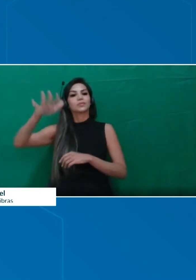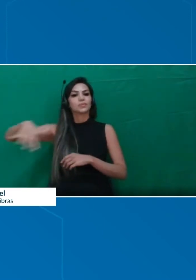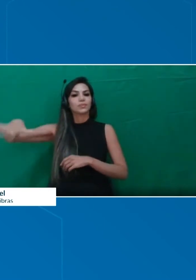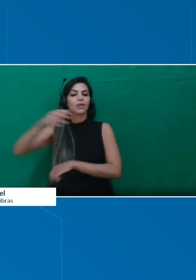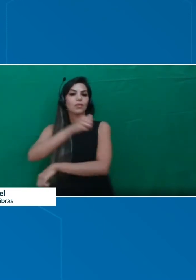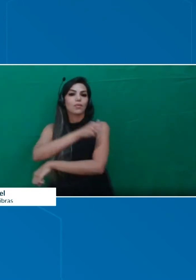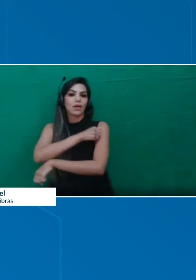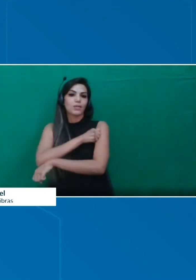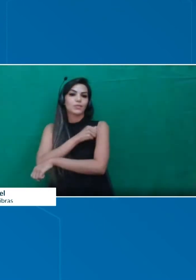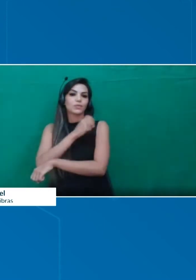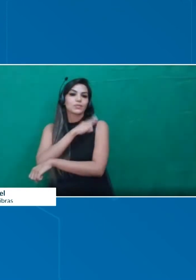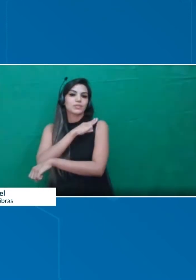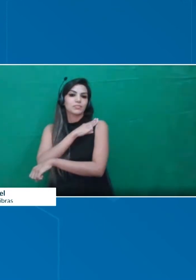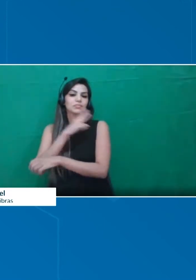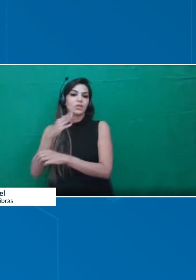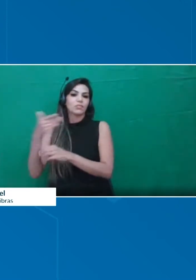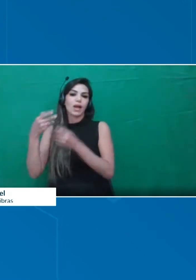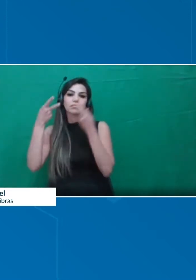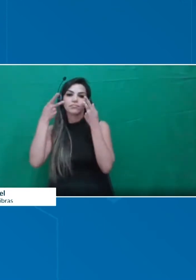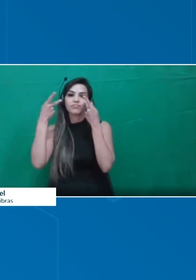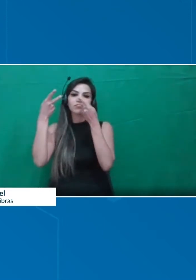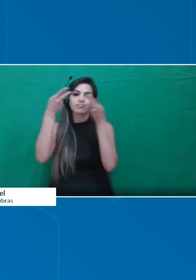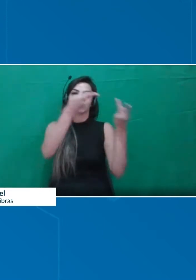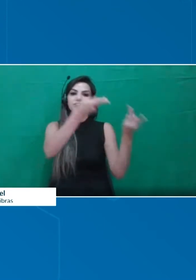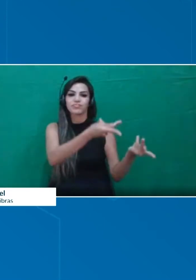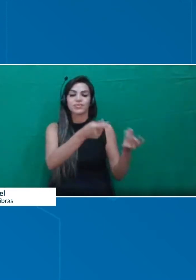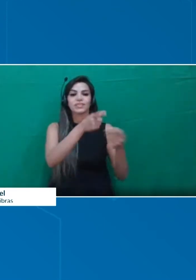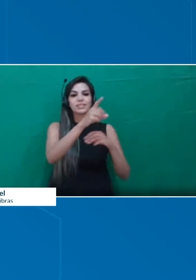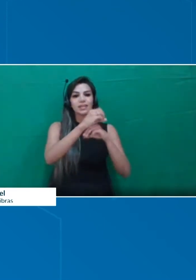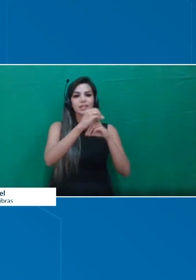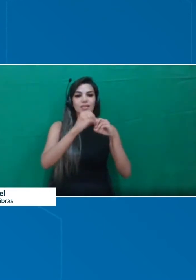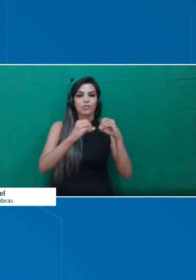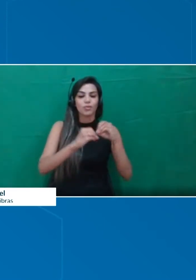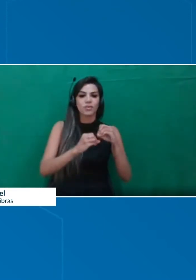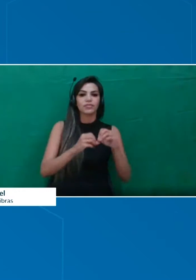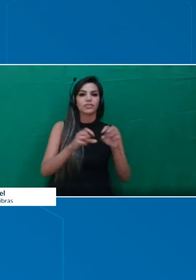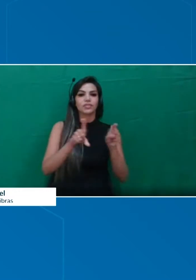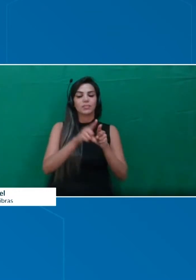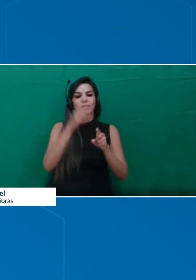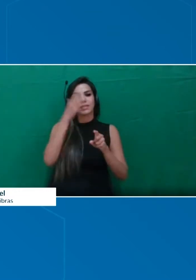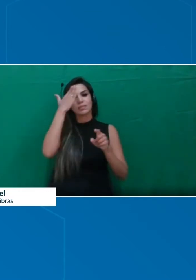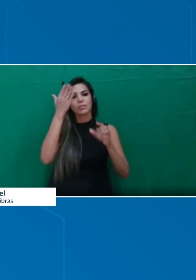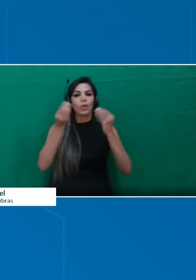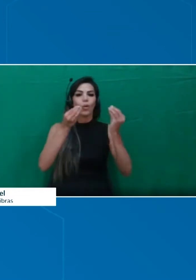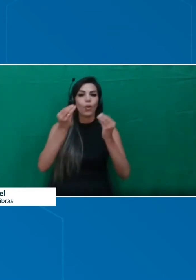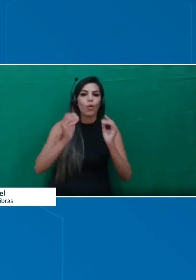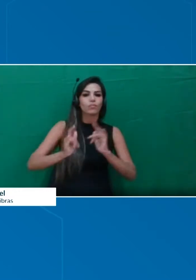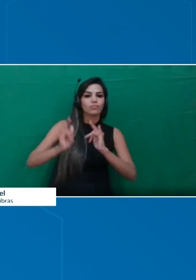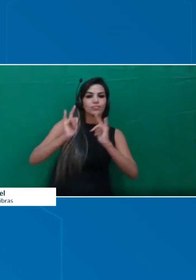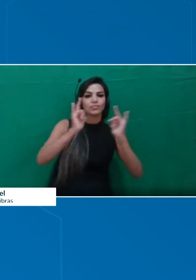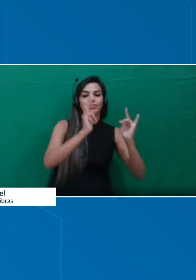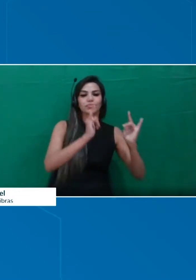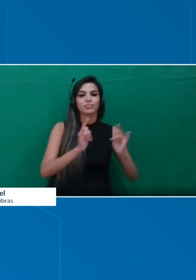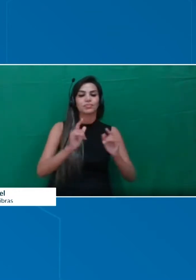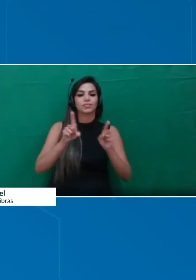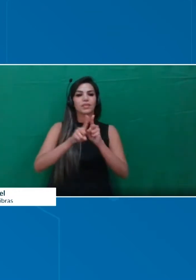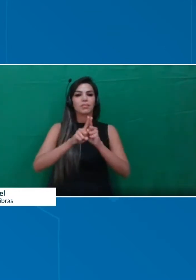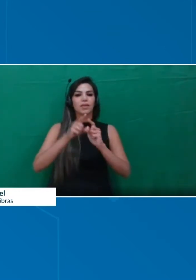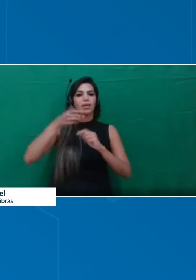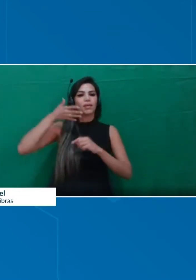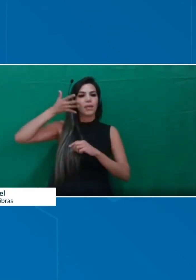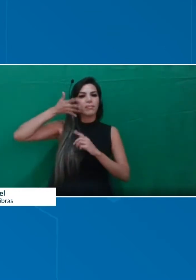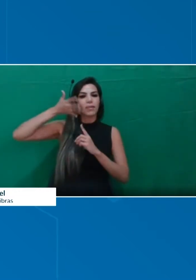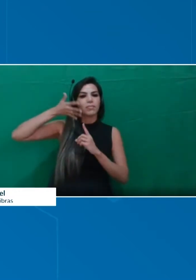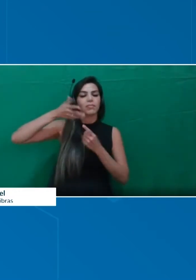a universidade, visite o campus, visite as instalações dos cursos de graduação, visitem as inúmeras palestras, as